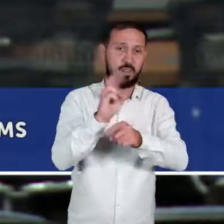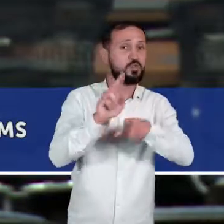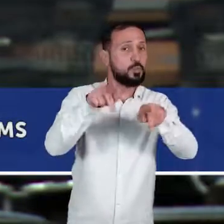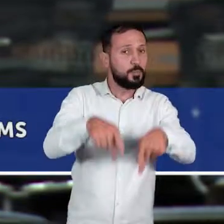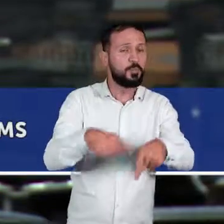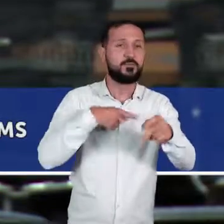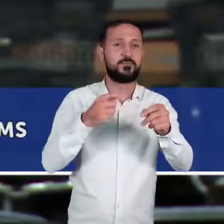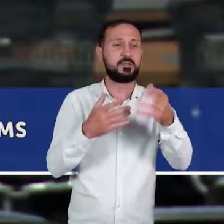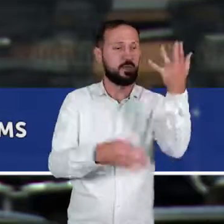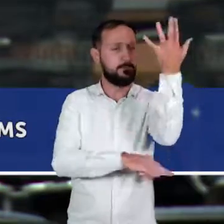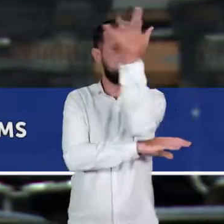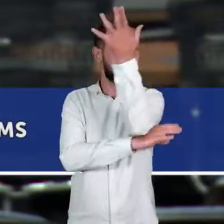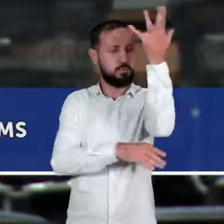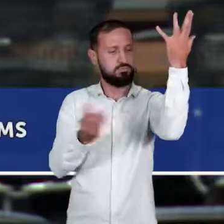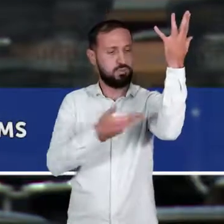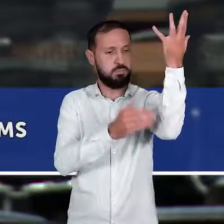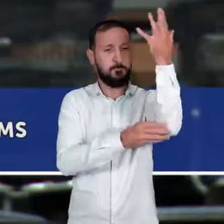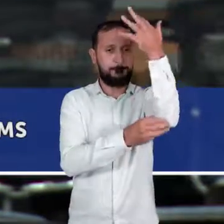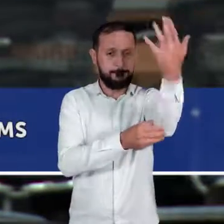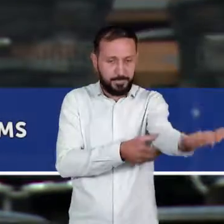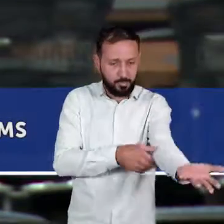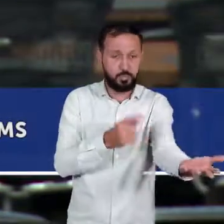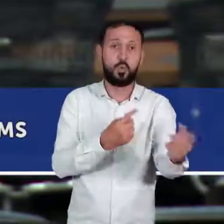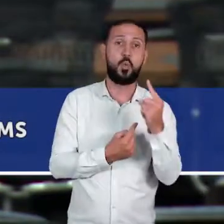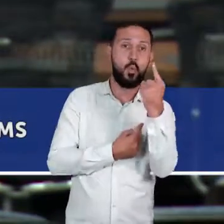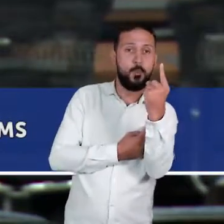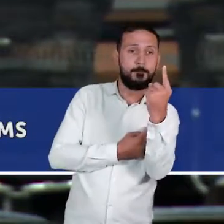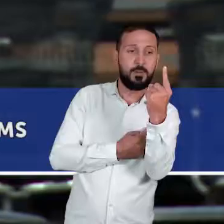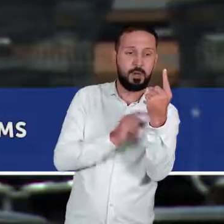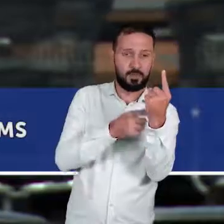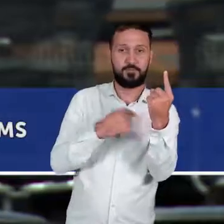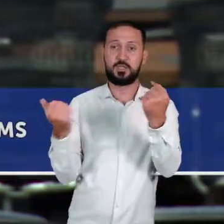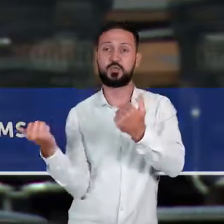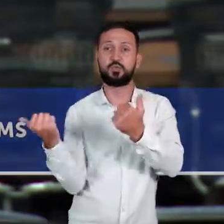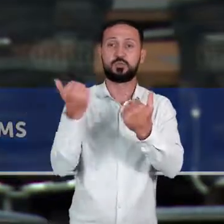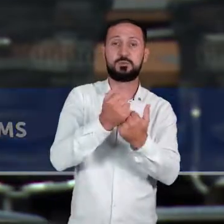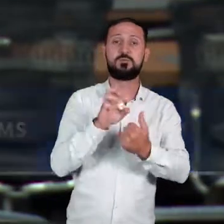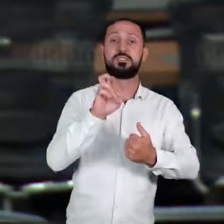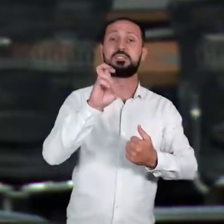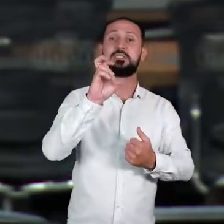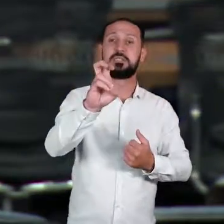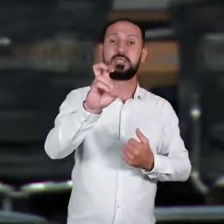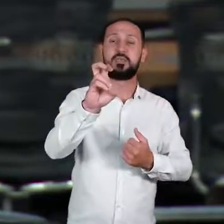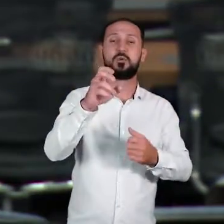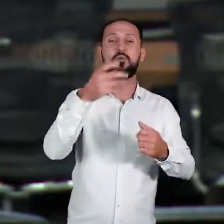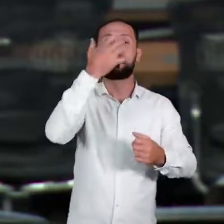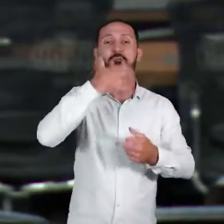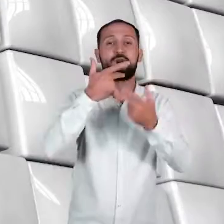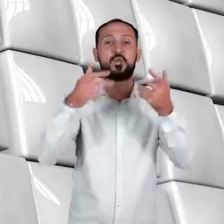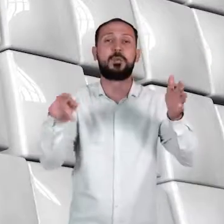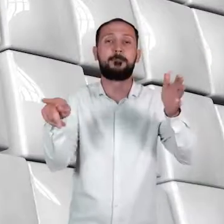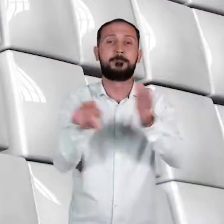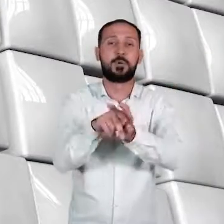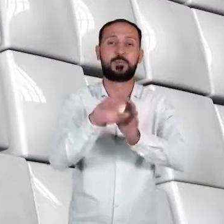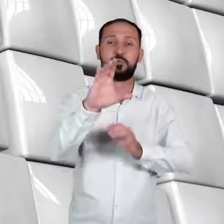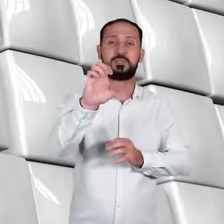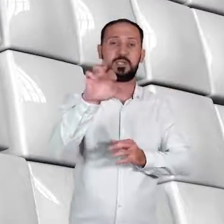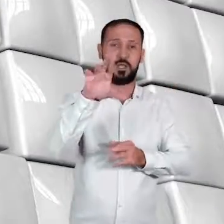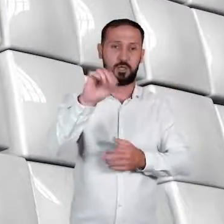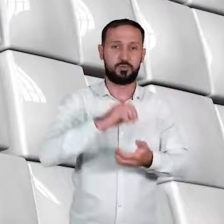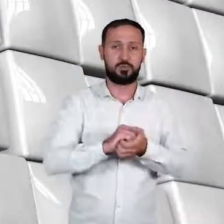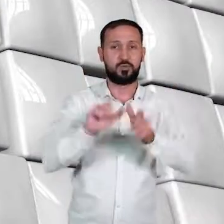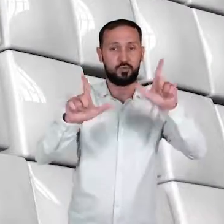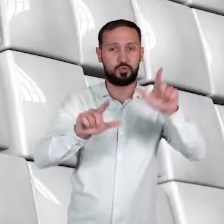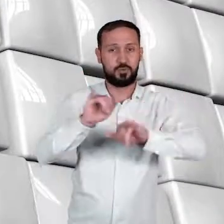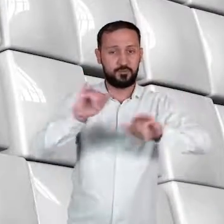realizarem poda de árvores serão obrigadas a plantar no lugar 5 árvores frutíferas típicas do Cerrado. O Jornal